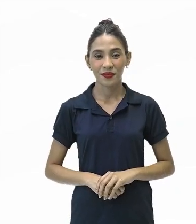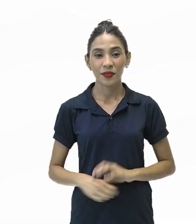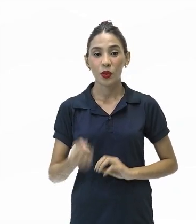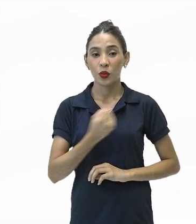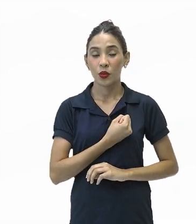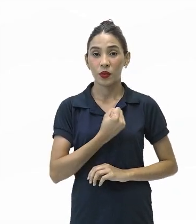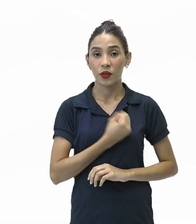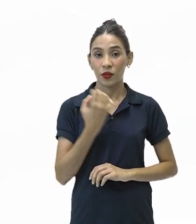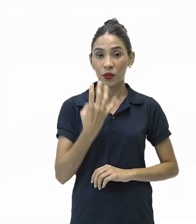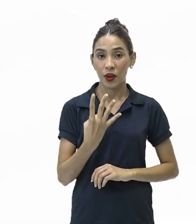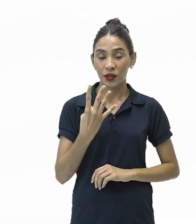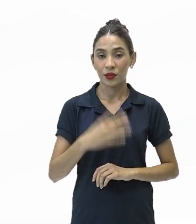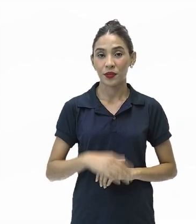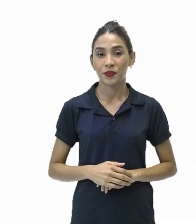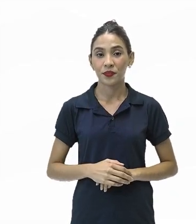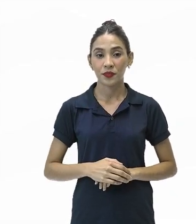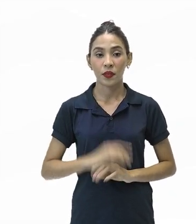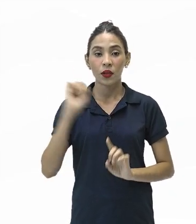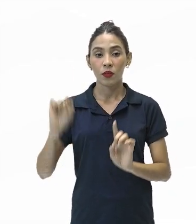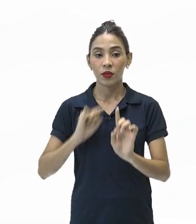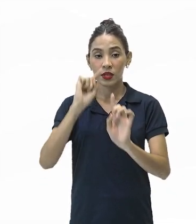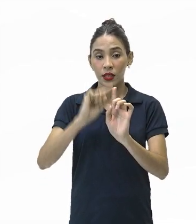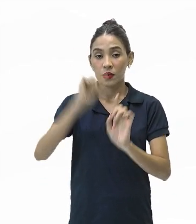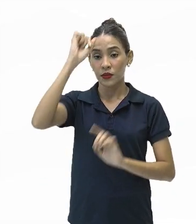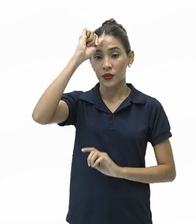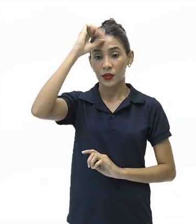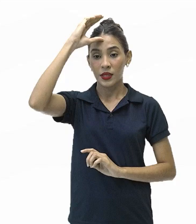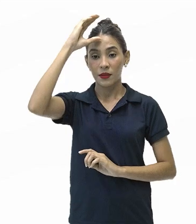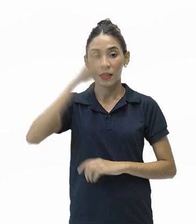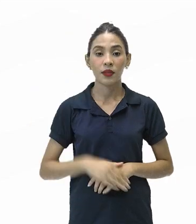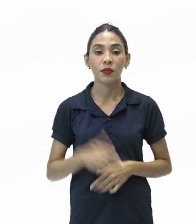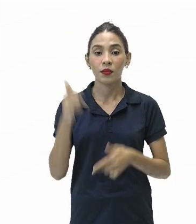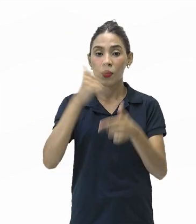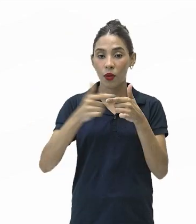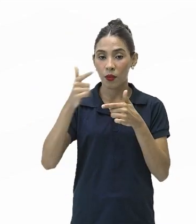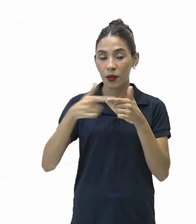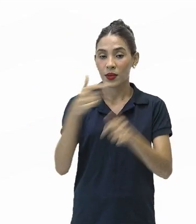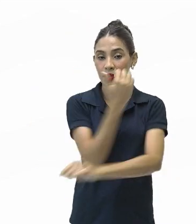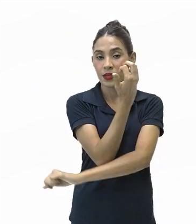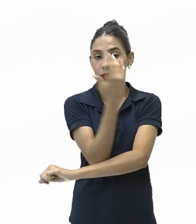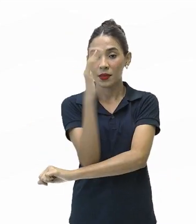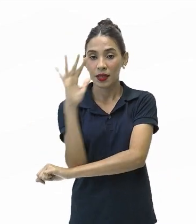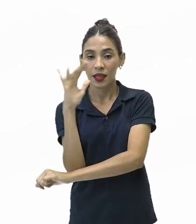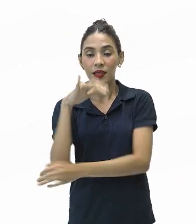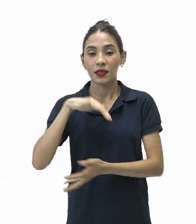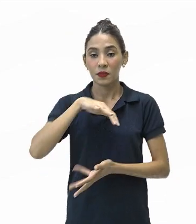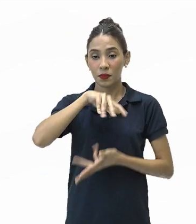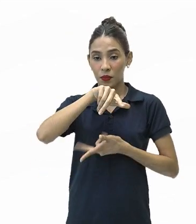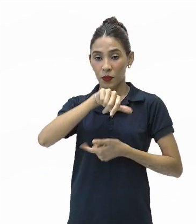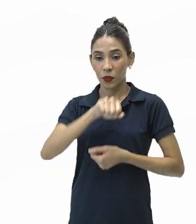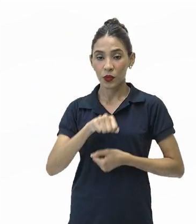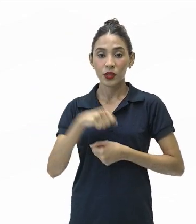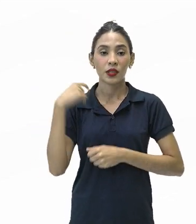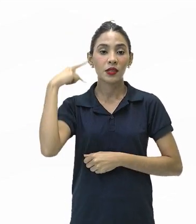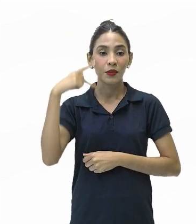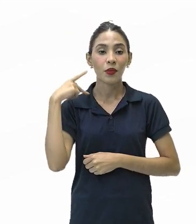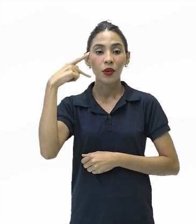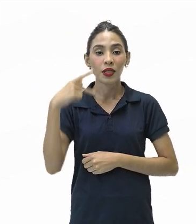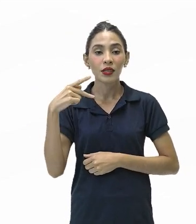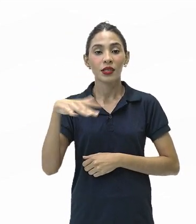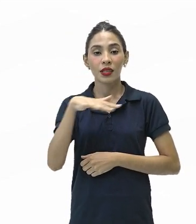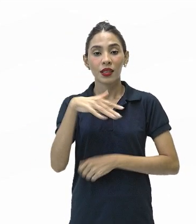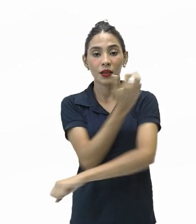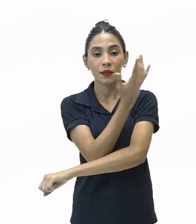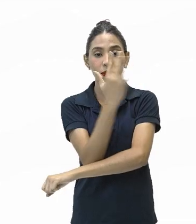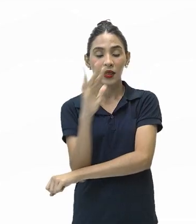Aula de número 4, Objetos de Conhecimento, Problemas Ambientais, Mundiais e Políticas